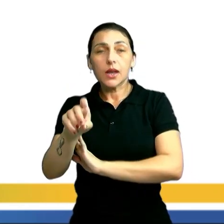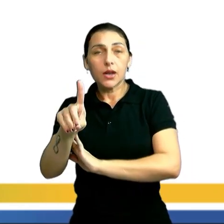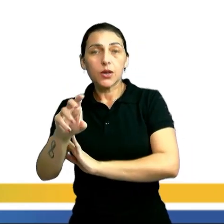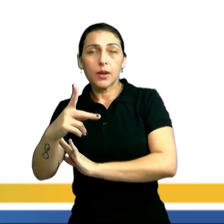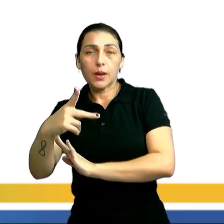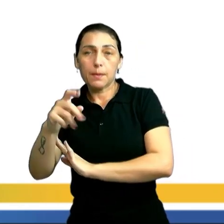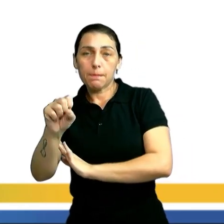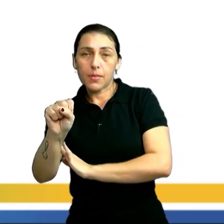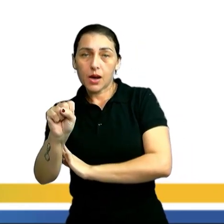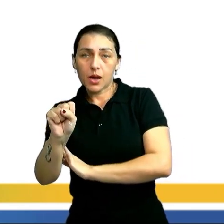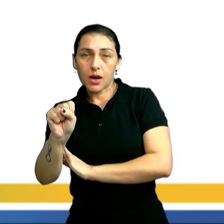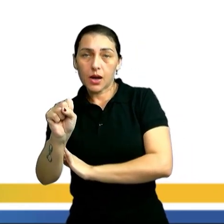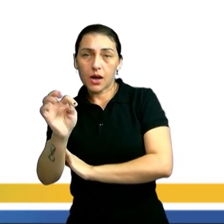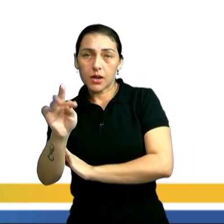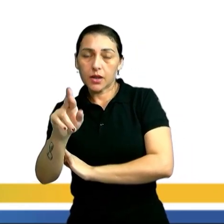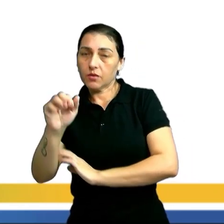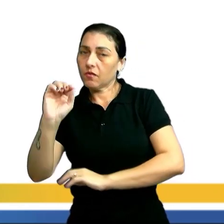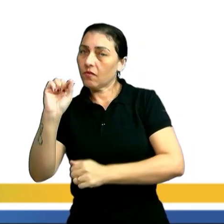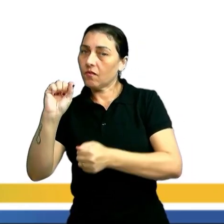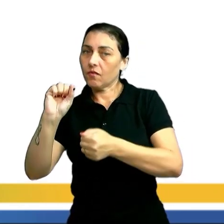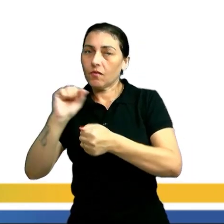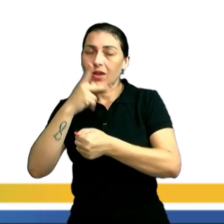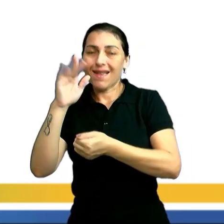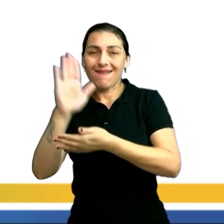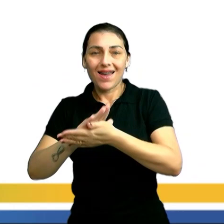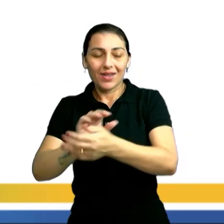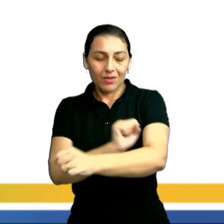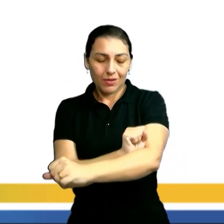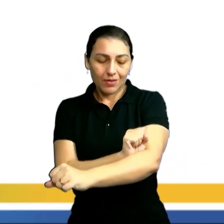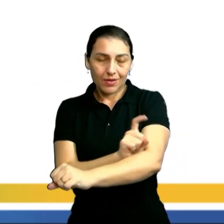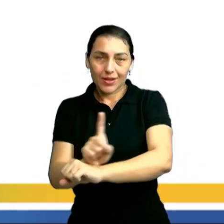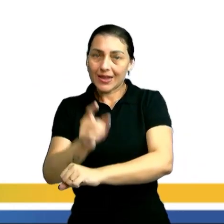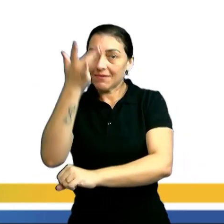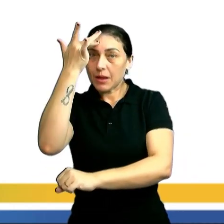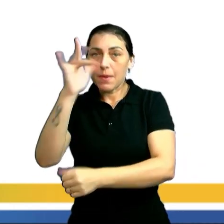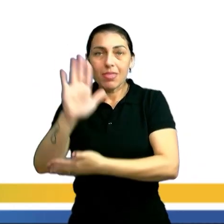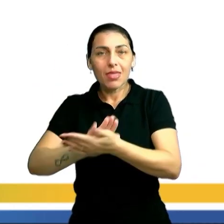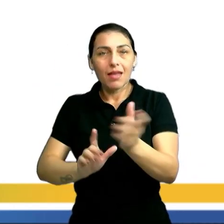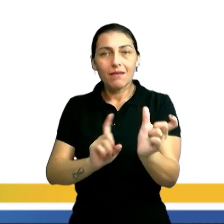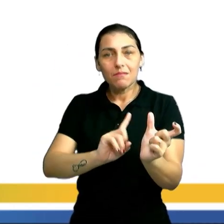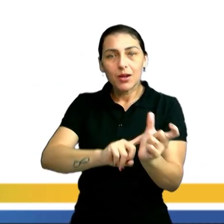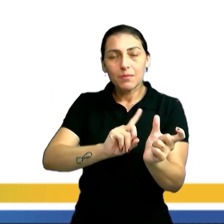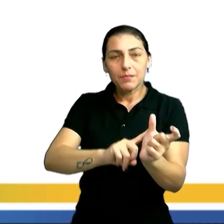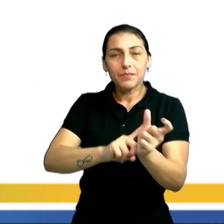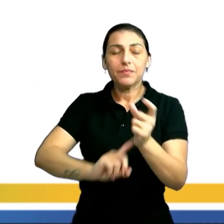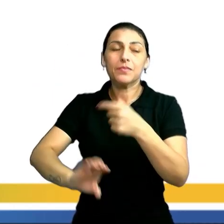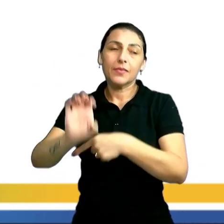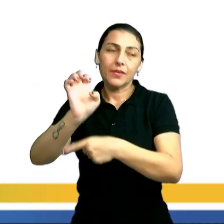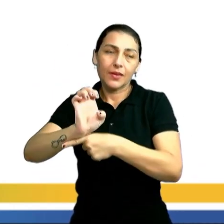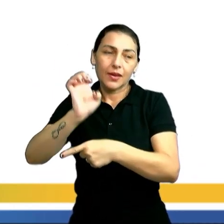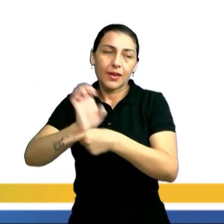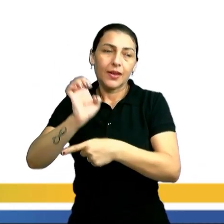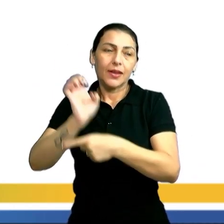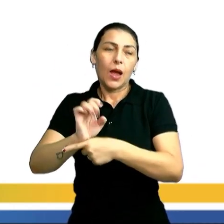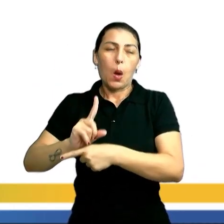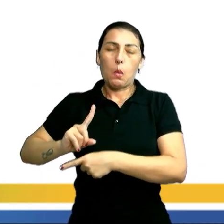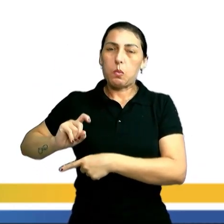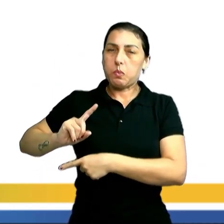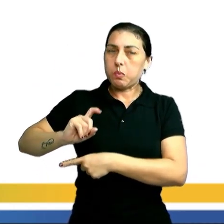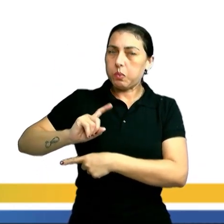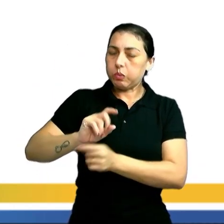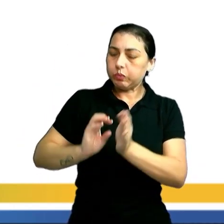Pasteur não falaram nada de evolução. Eles nem sabiam dessa palavra. Letra E. Vermes